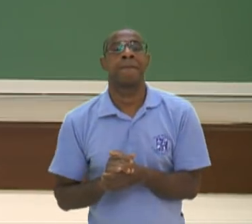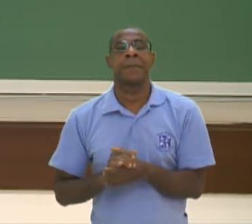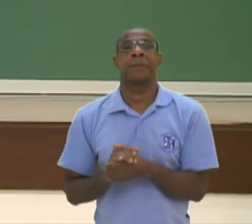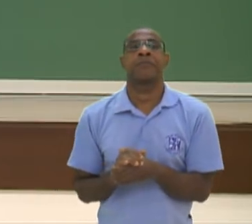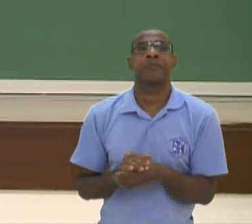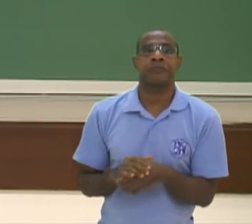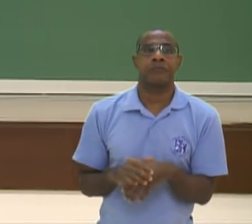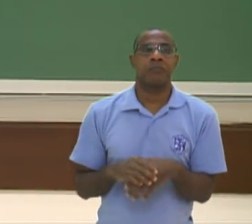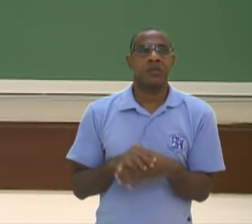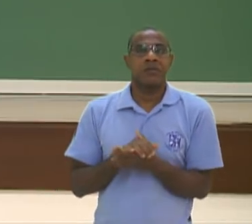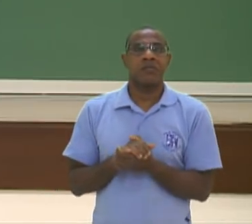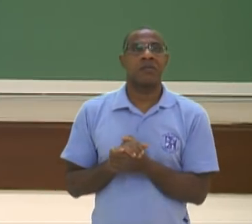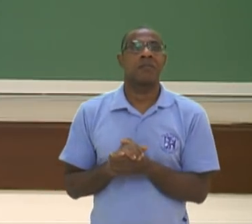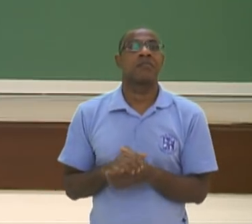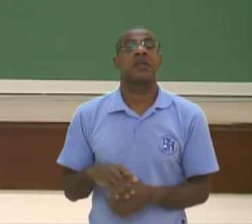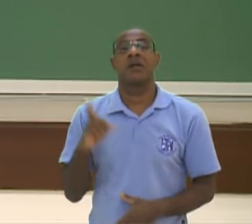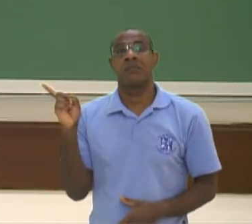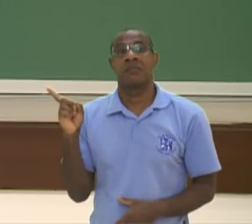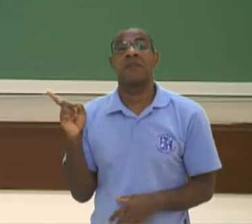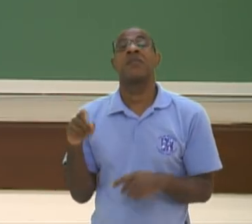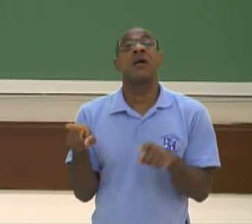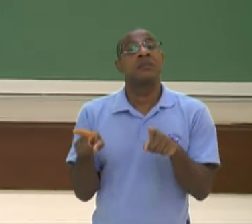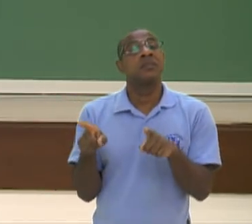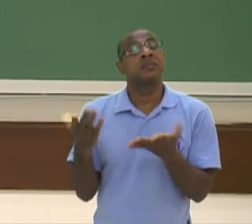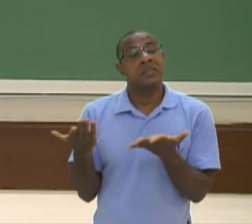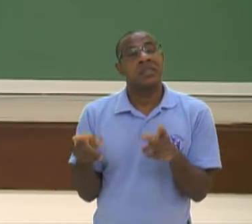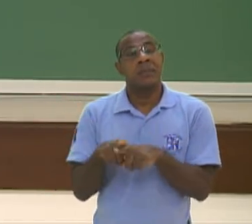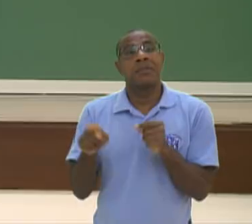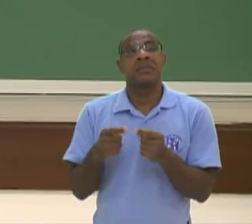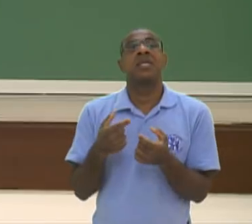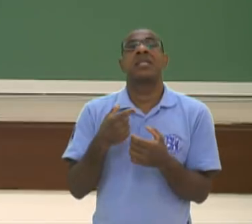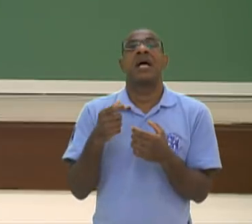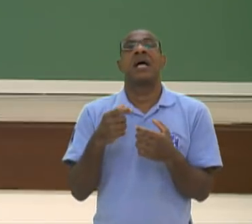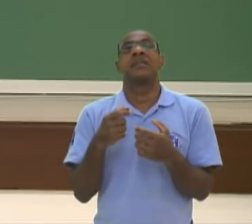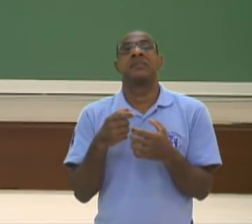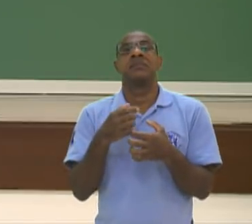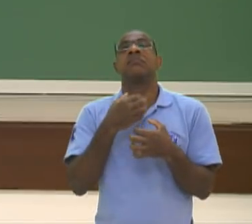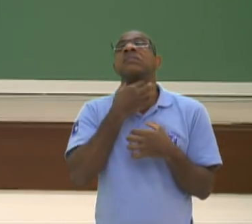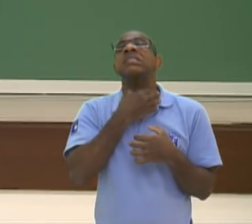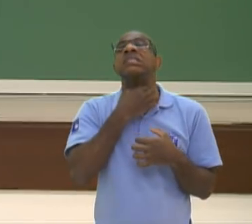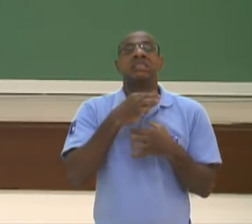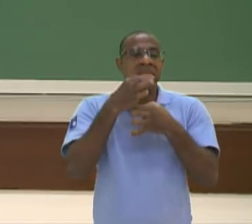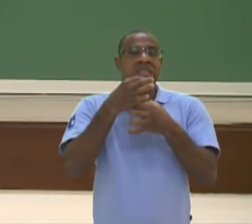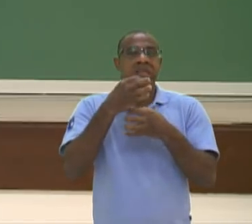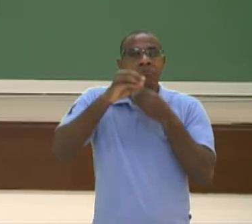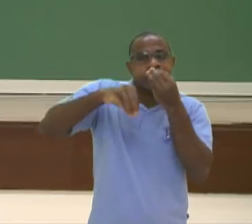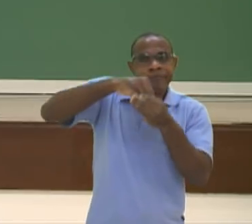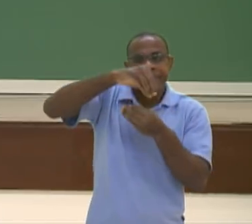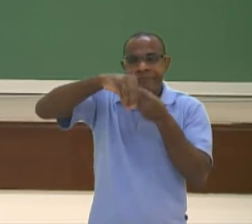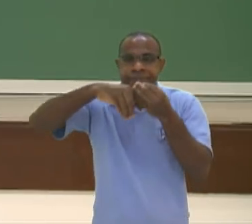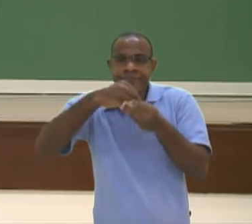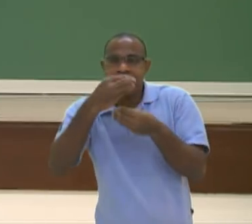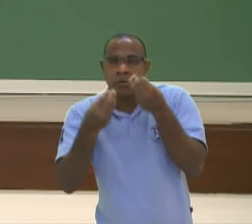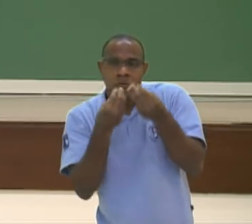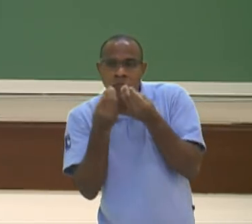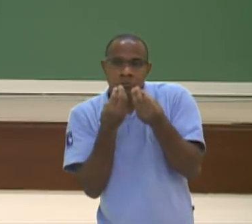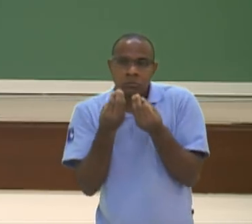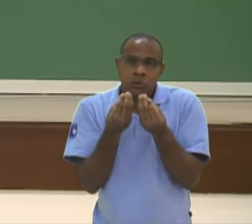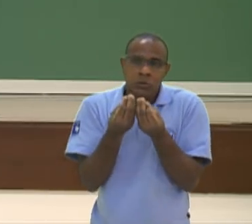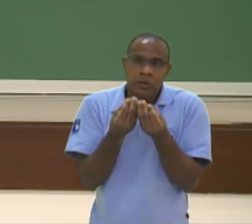estão armazenados ali, tá? Então, além da tireoide estar envolvida com o metabolismo, com o crescimento,